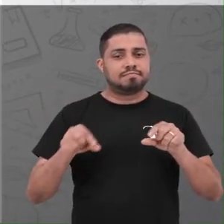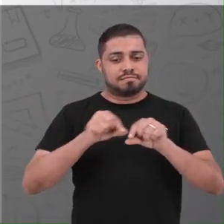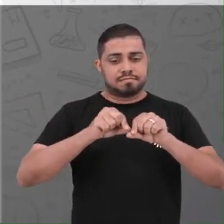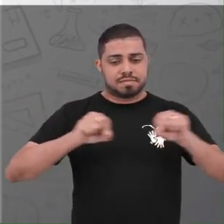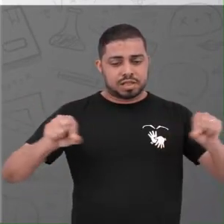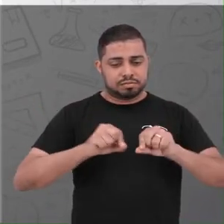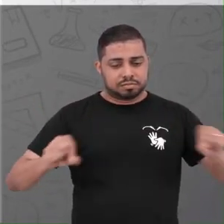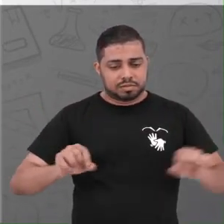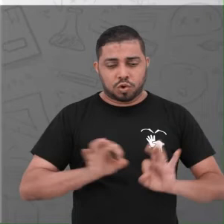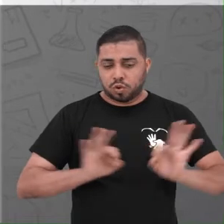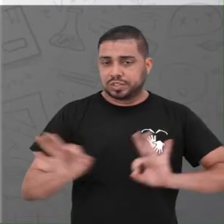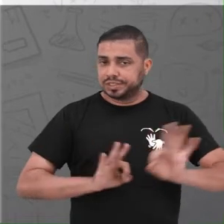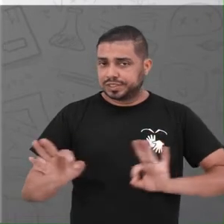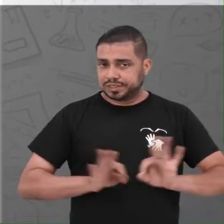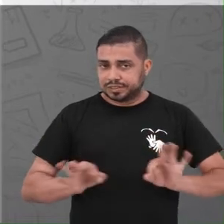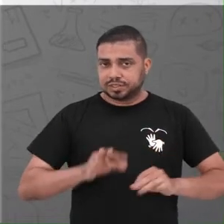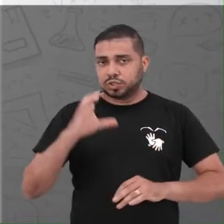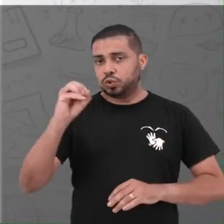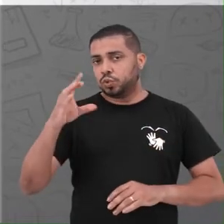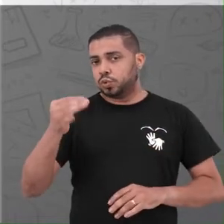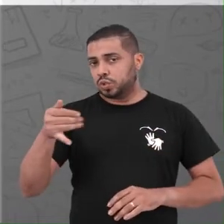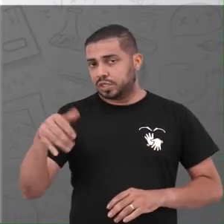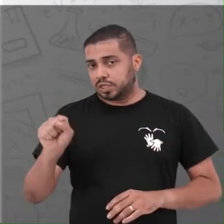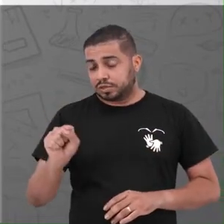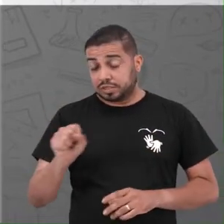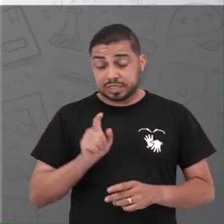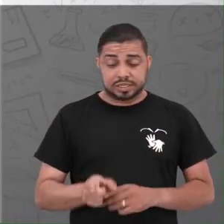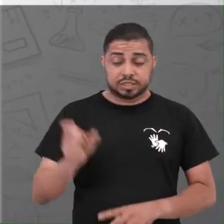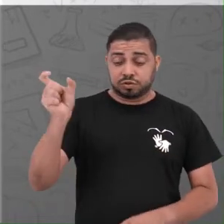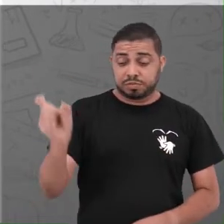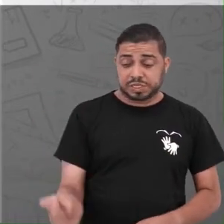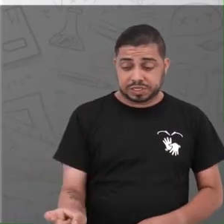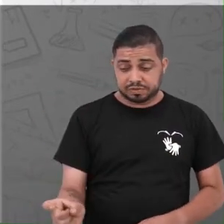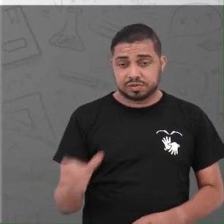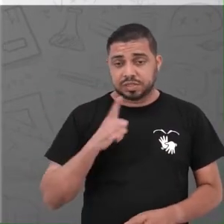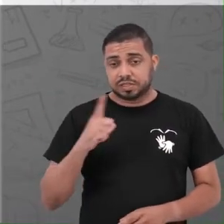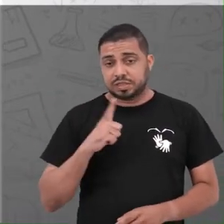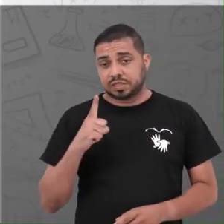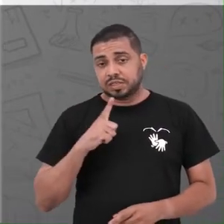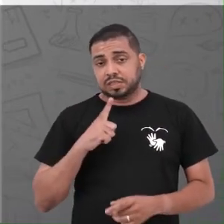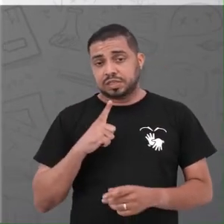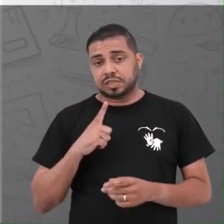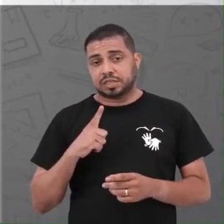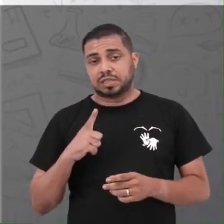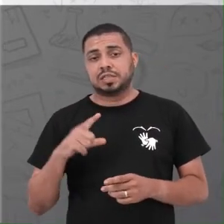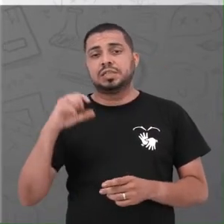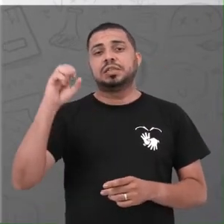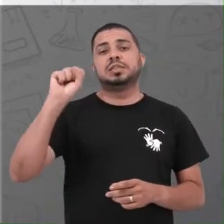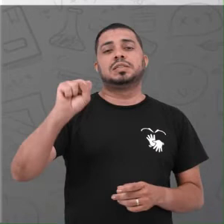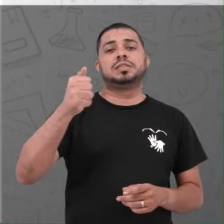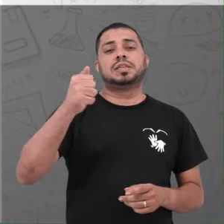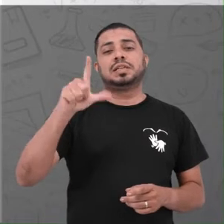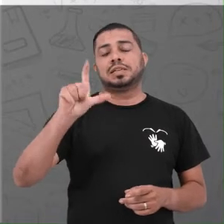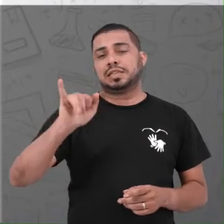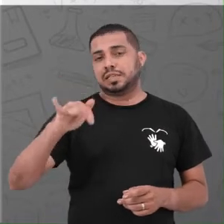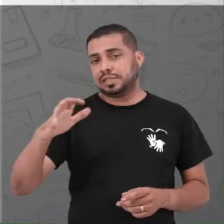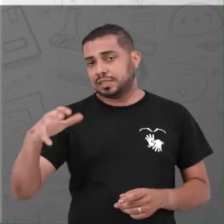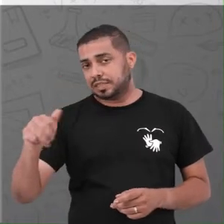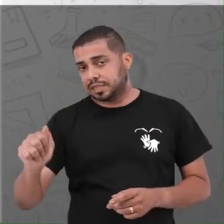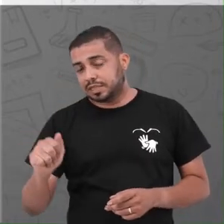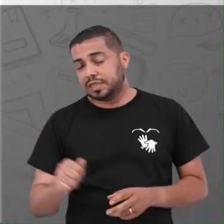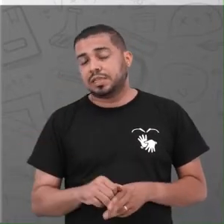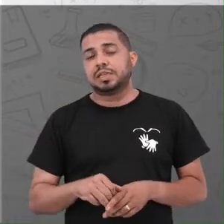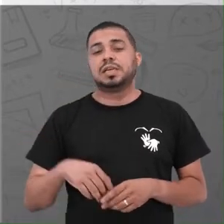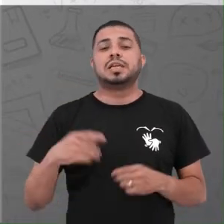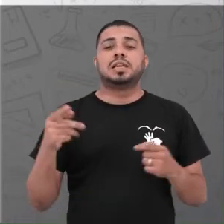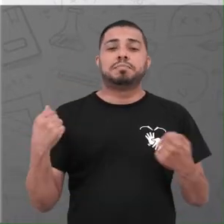cotas. Tá? No caso dos objetos que tiverem saliências ou reentrâncias, como a gente vai ver mais na frente, as cotas